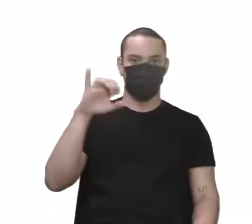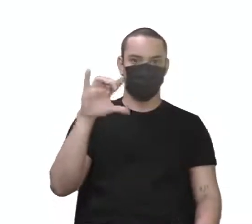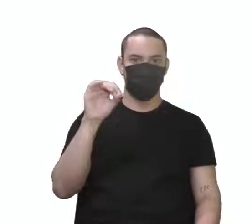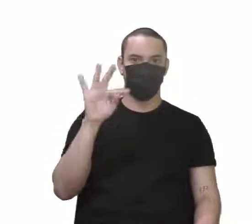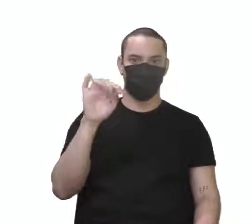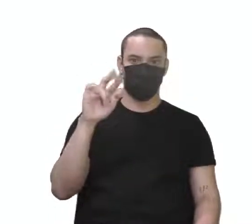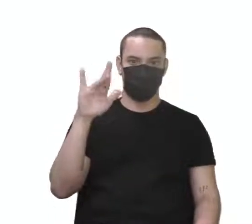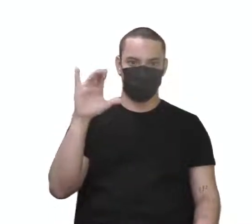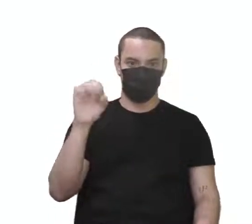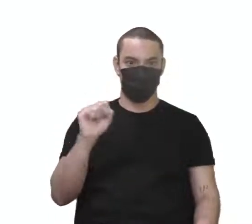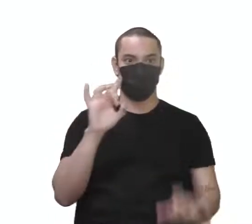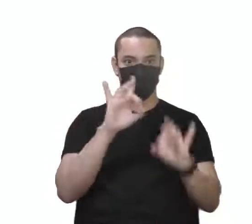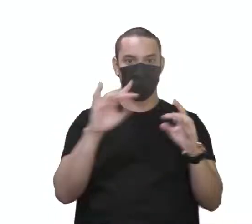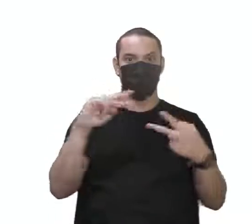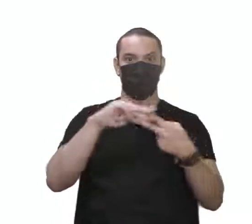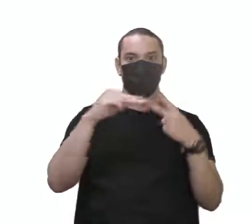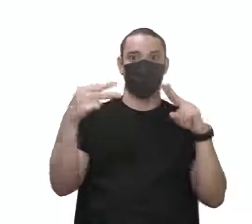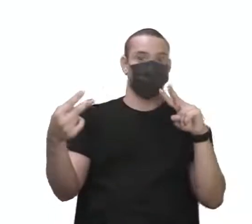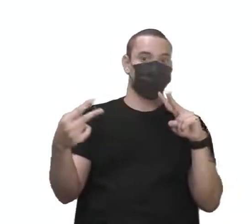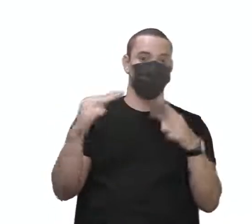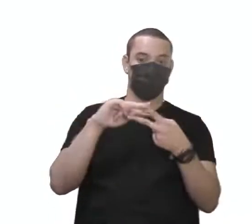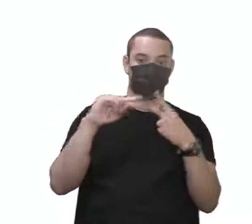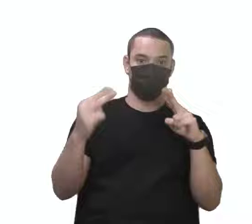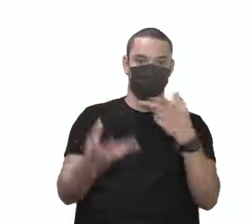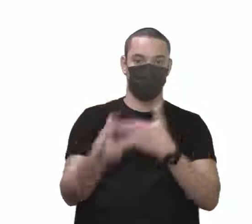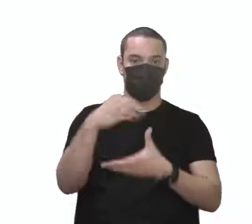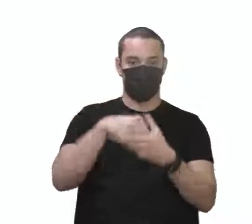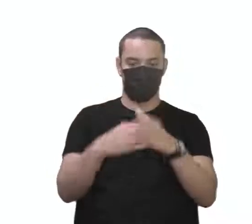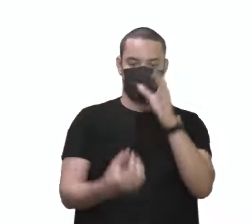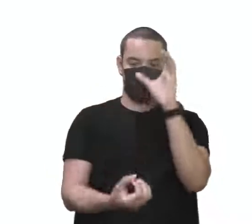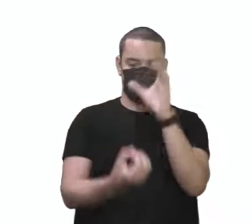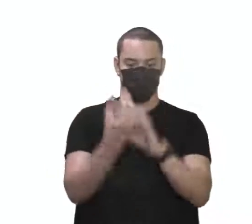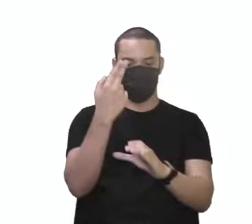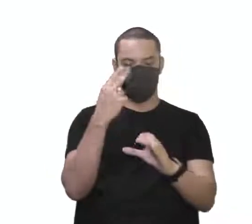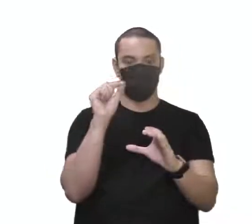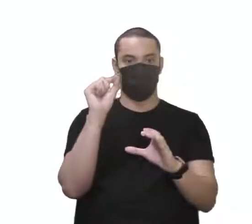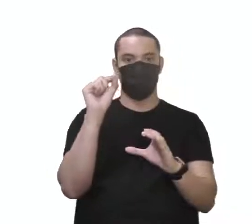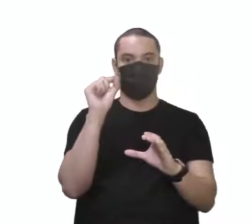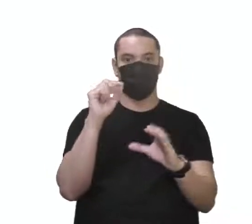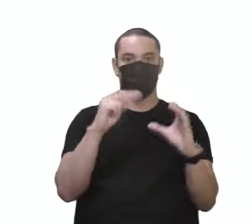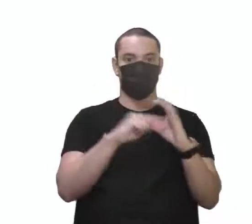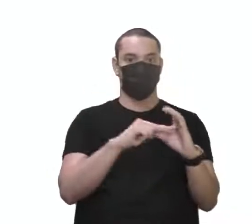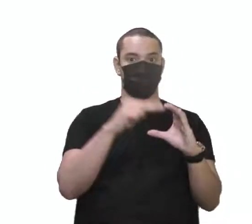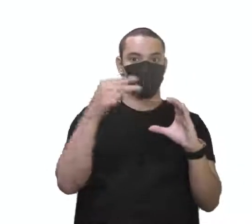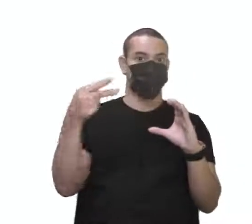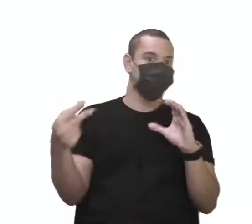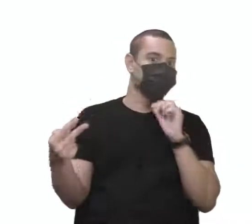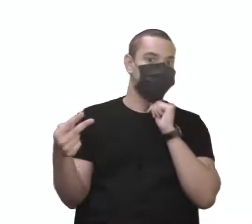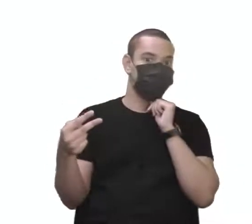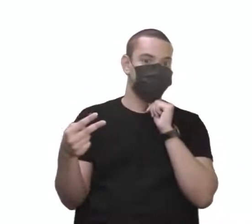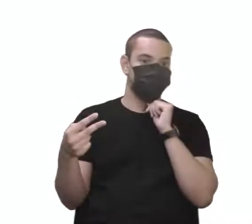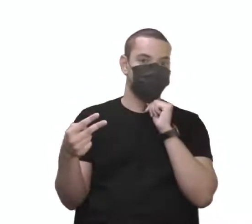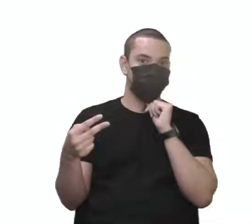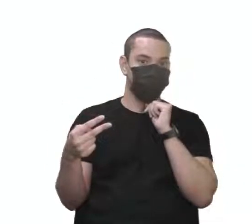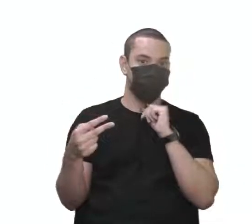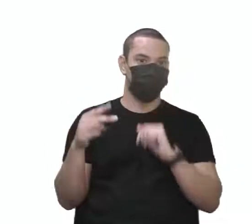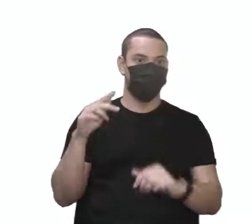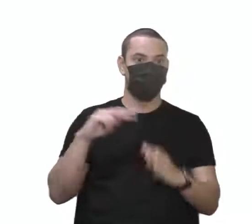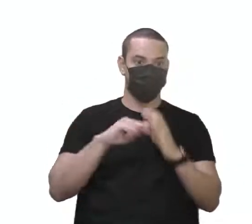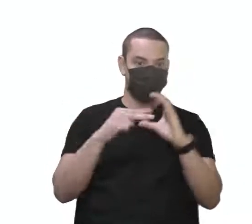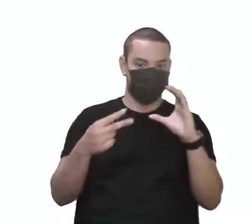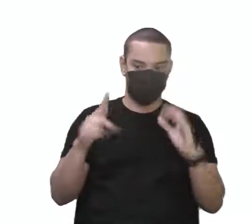compor cada sequência ali do DNA. E os DNA são constituídos, esses trechinhos são constituídos por